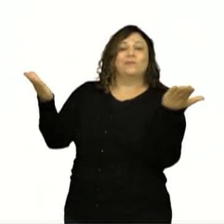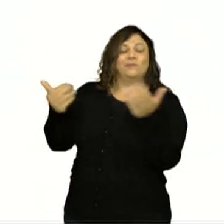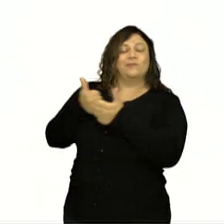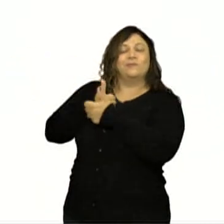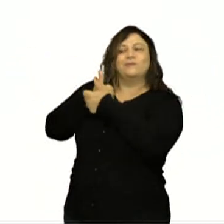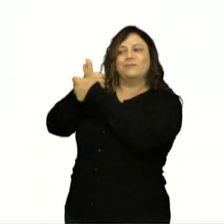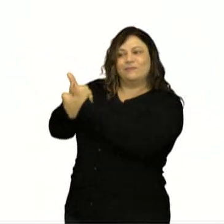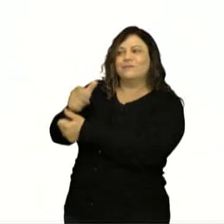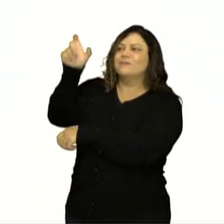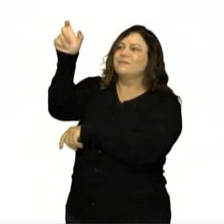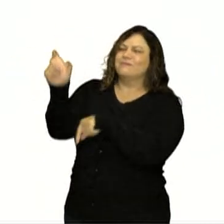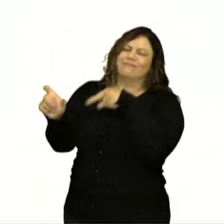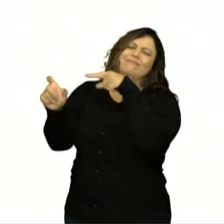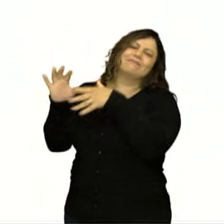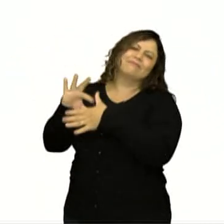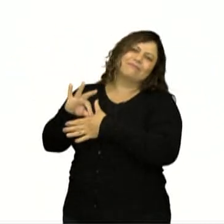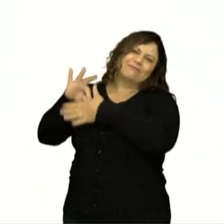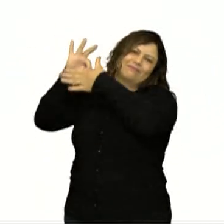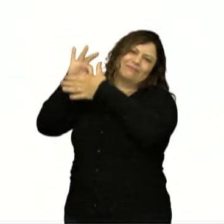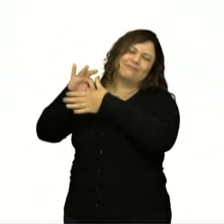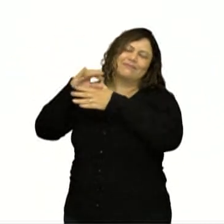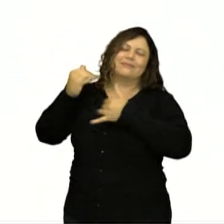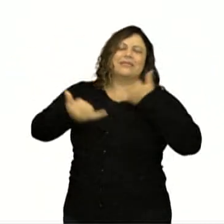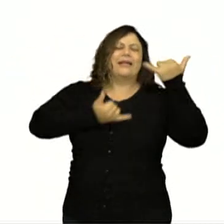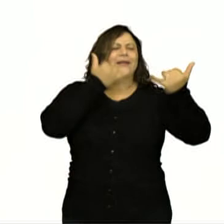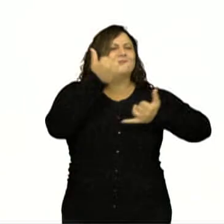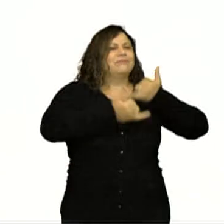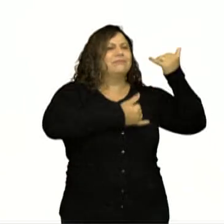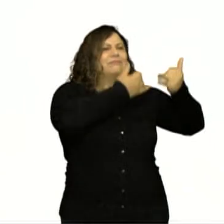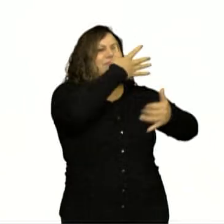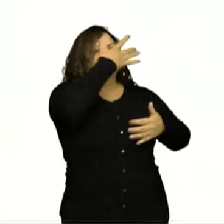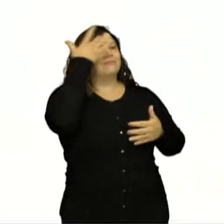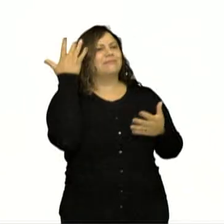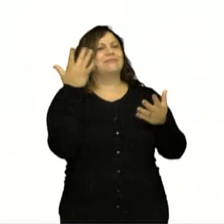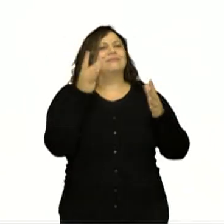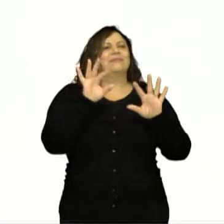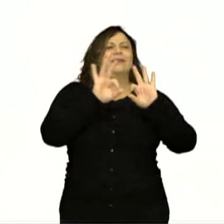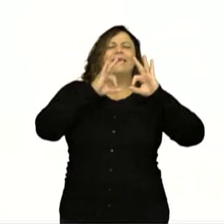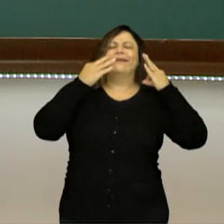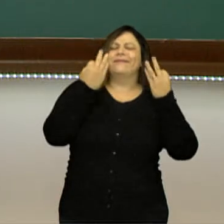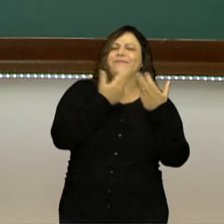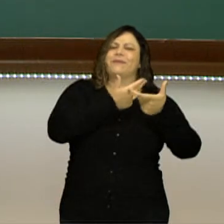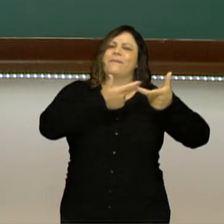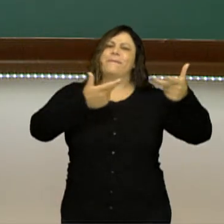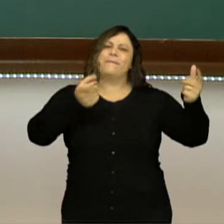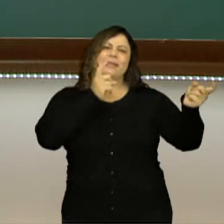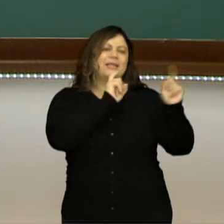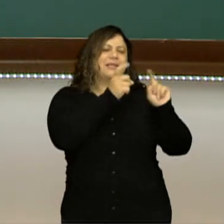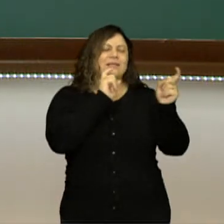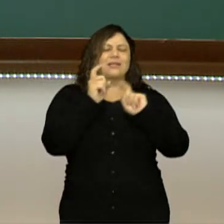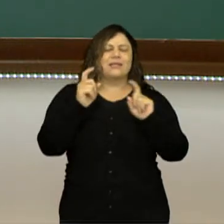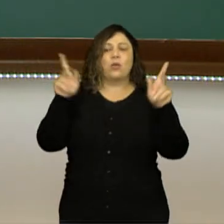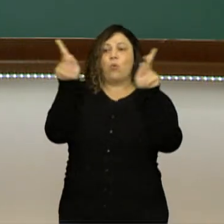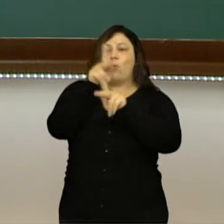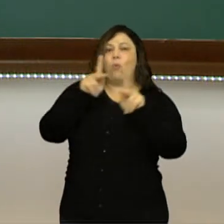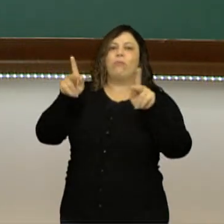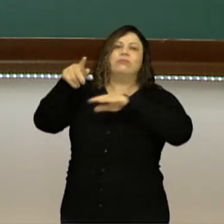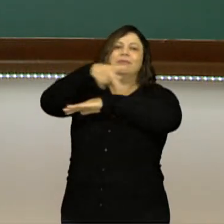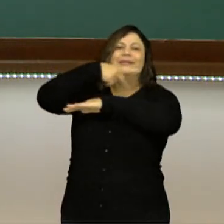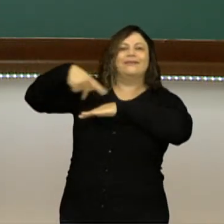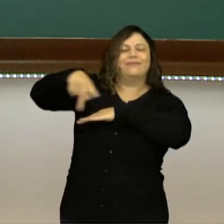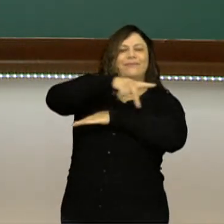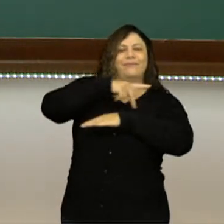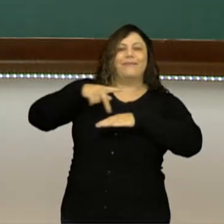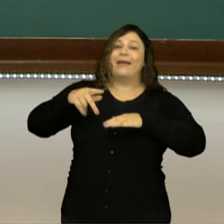Stalin. Mostra ainda ao fundo pessoas brincando, a reunião de famílias, muita natureza. Um país muito tranquilo, um país